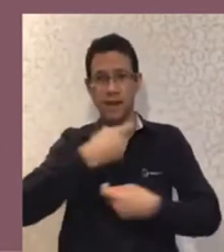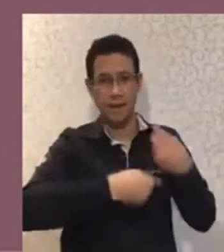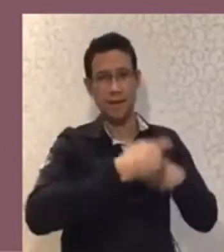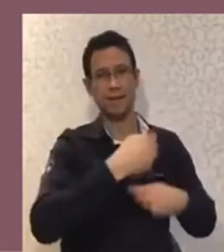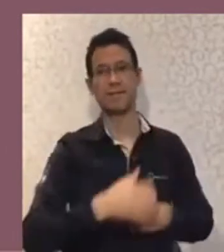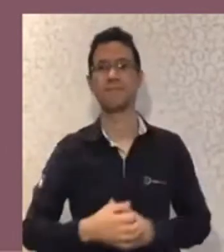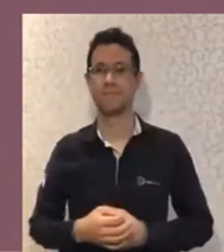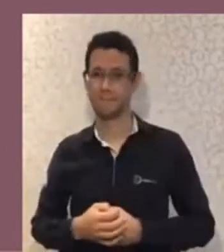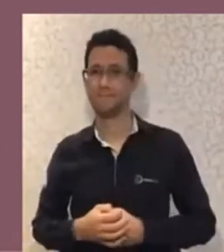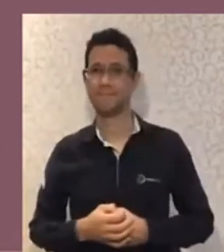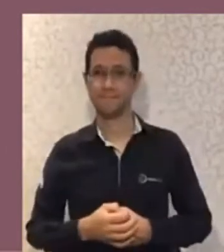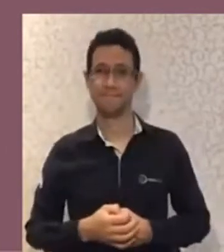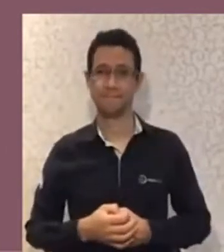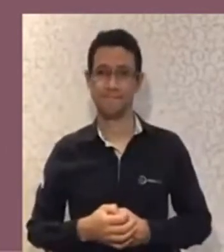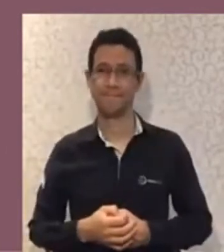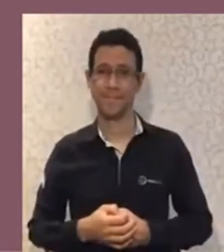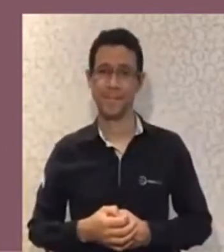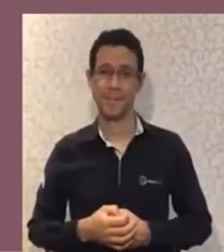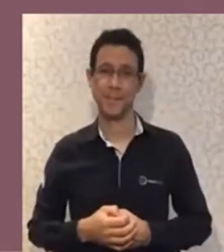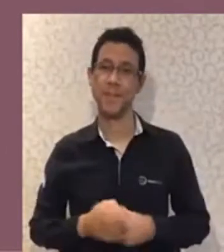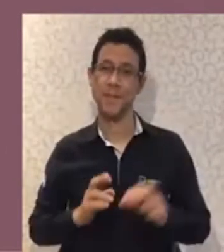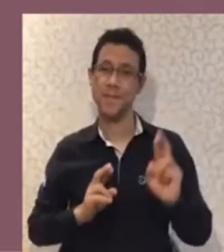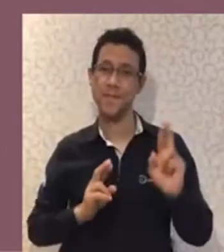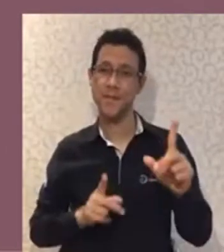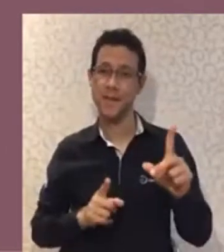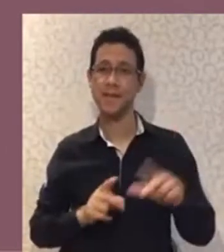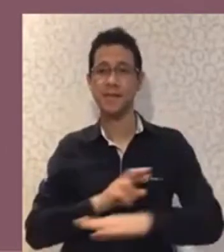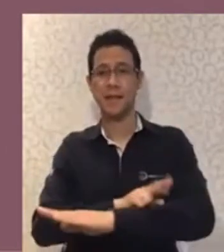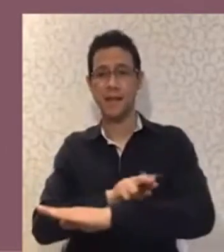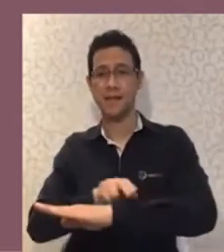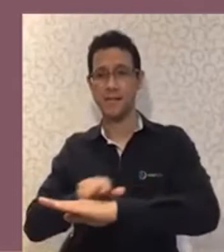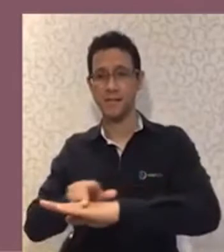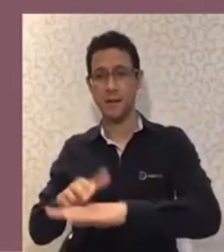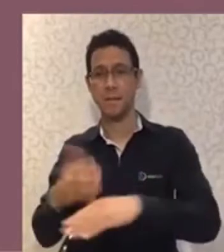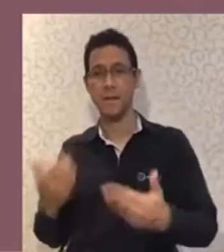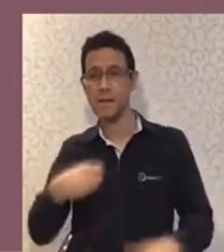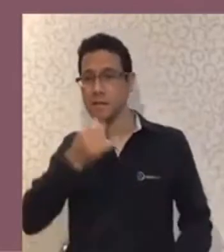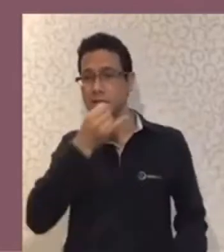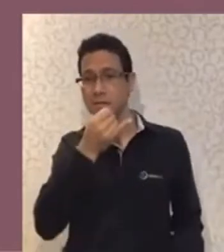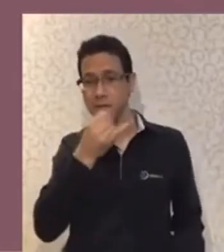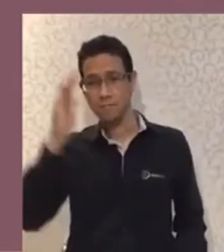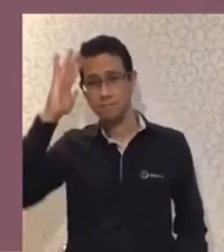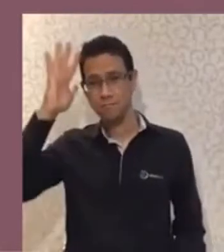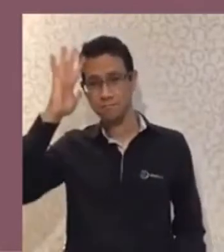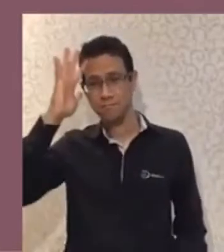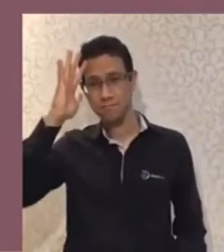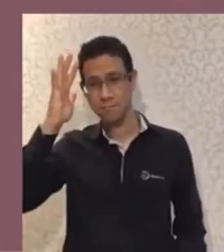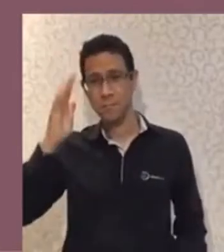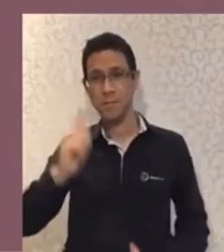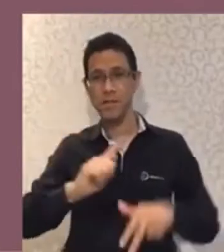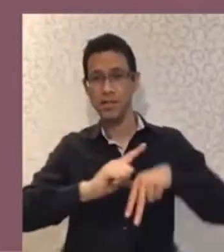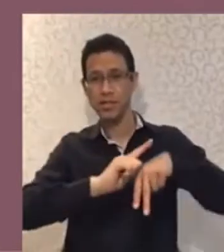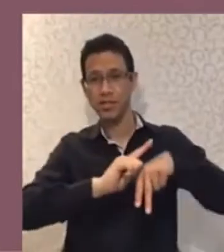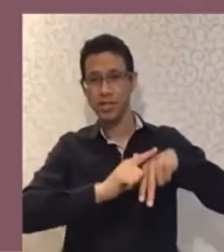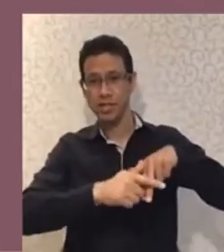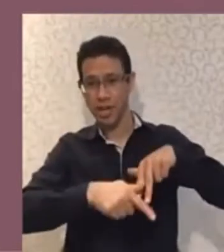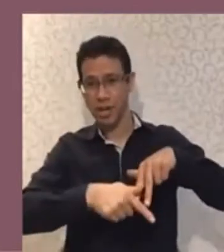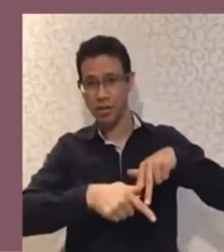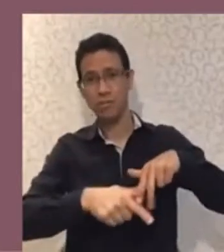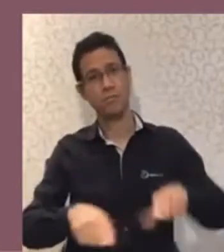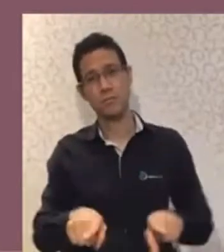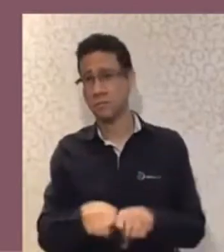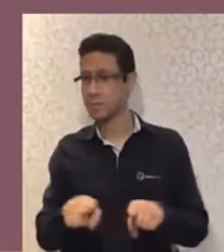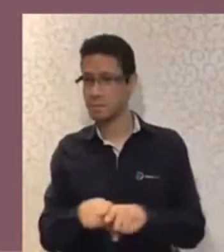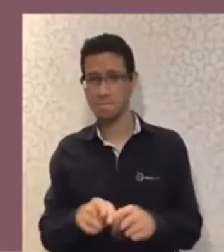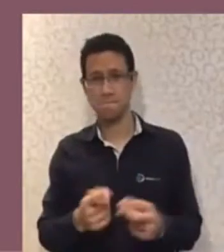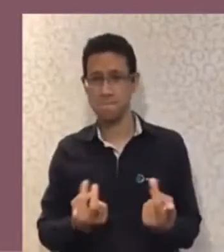Estou falando nas diferenças étnico-raciais, mas se nós pensarmos nas relações de gênero, é da mesma maneira.